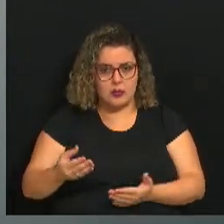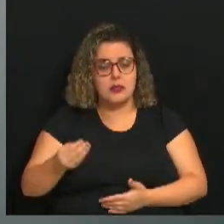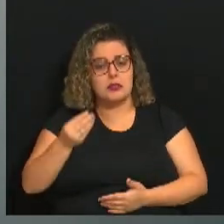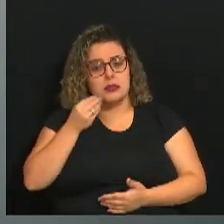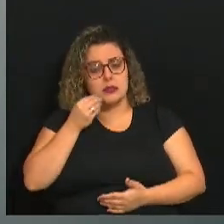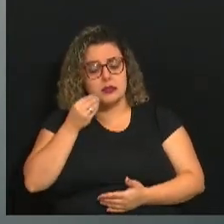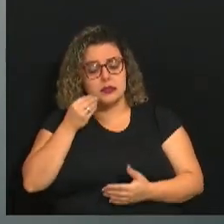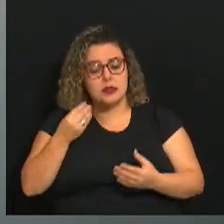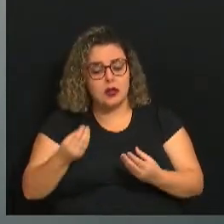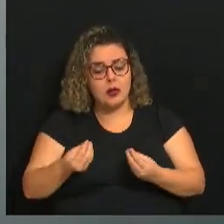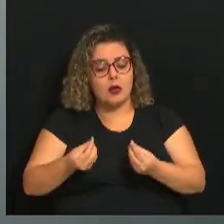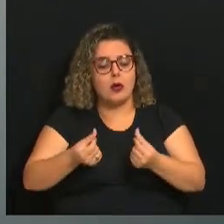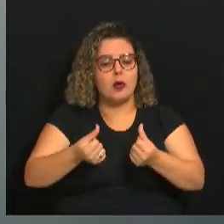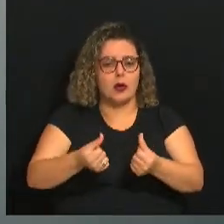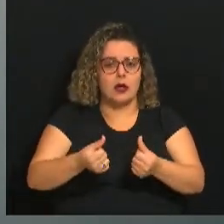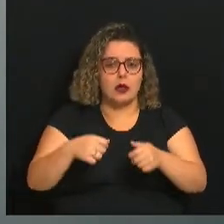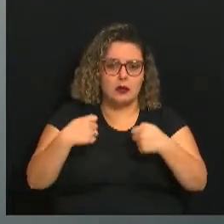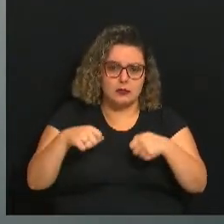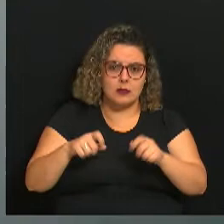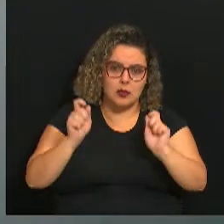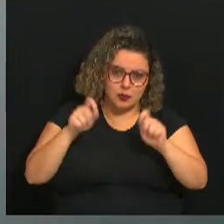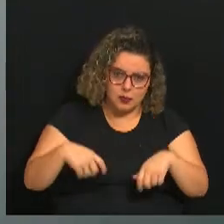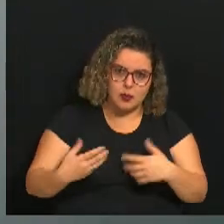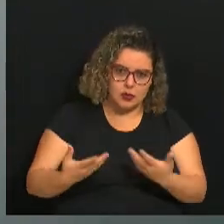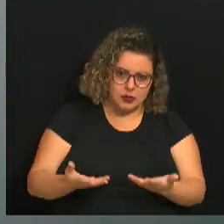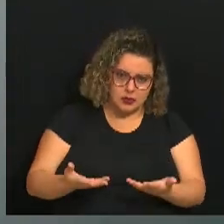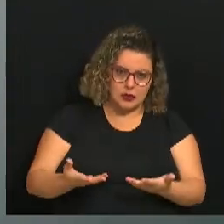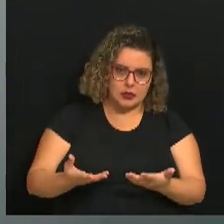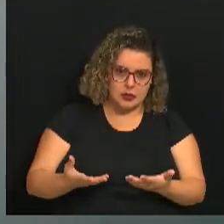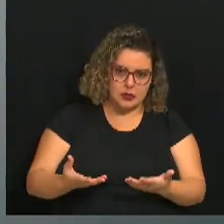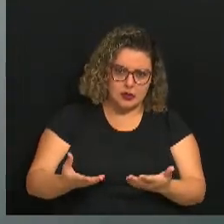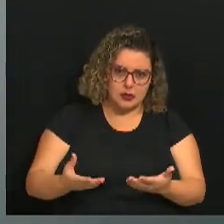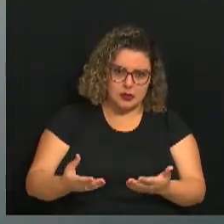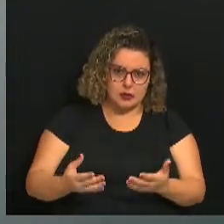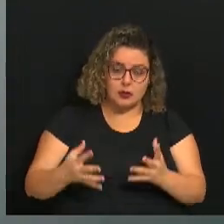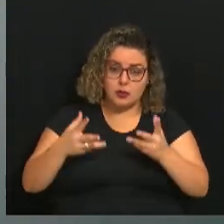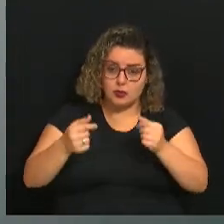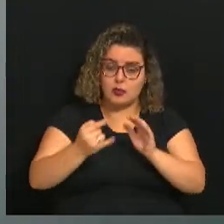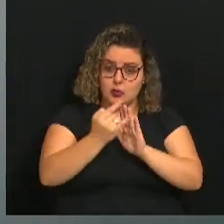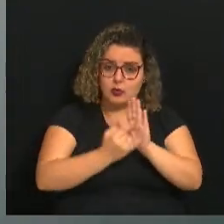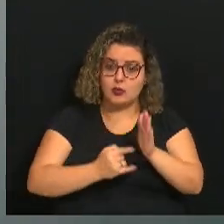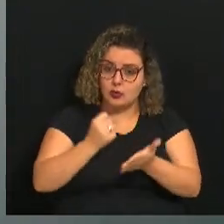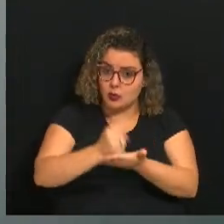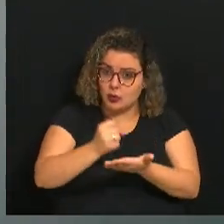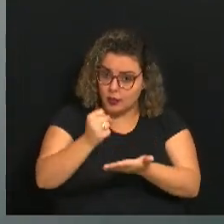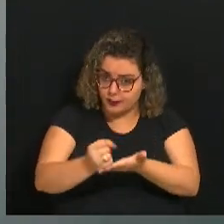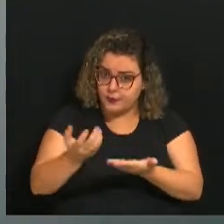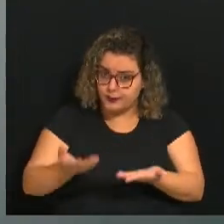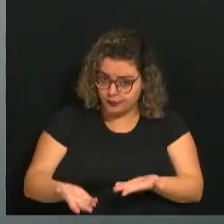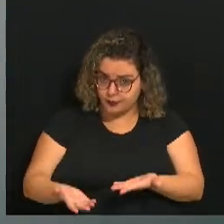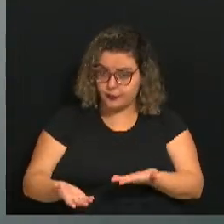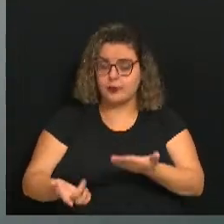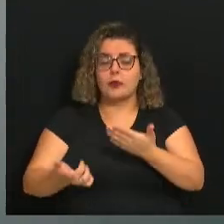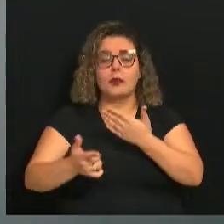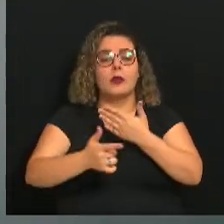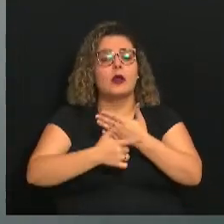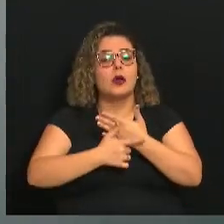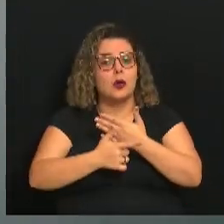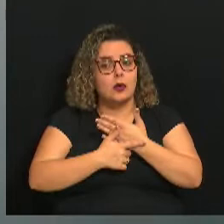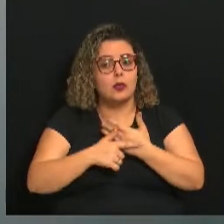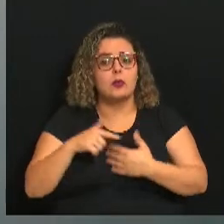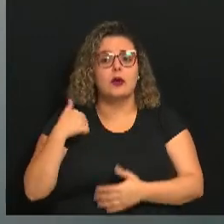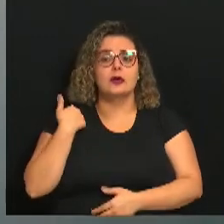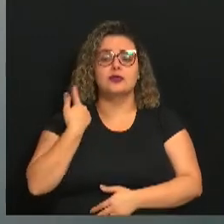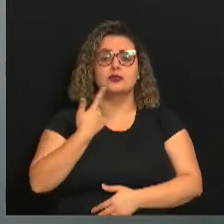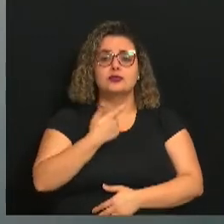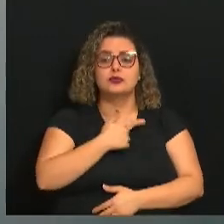qualidade necessária e efetiva e como está previsto em contrato. Então, basicamente, esse é o papel nosso